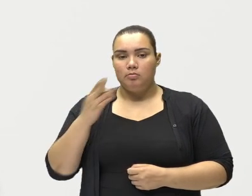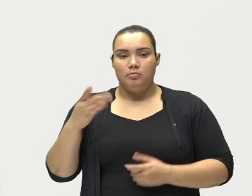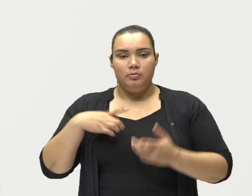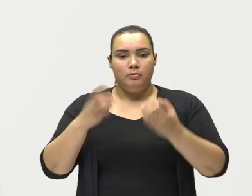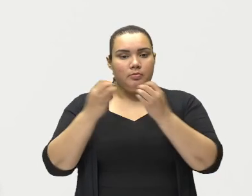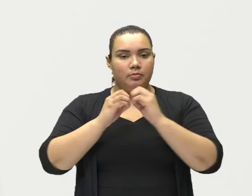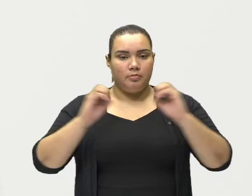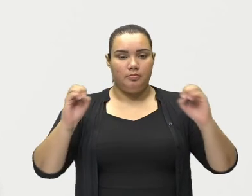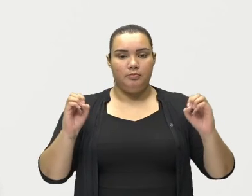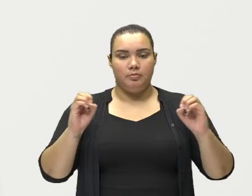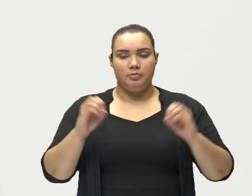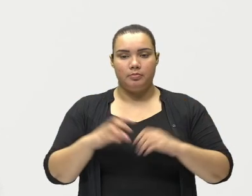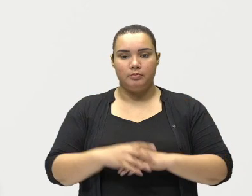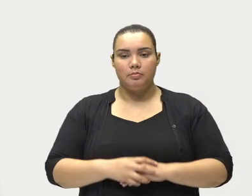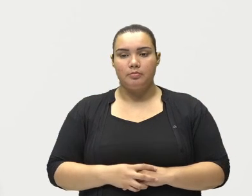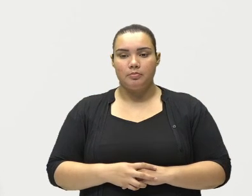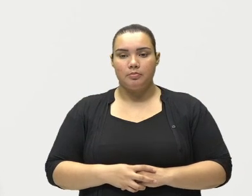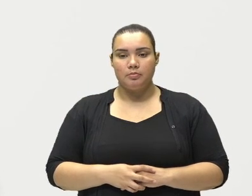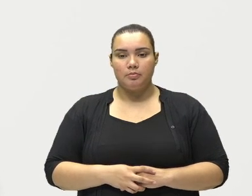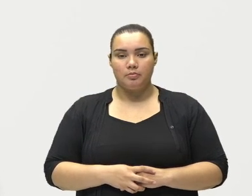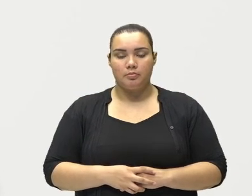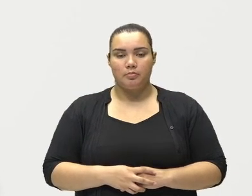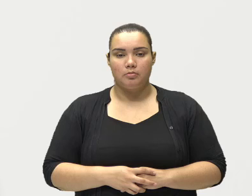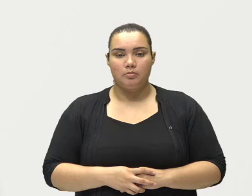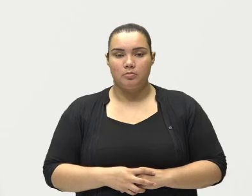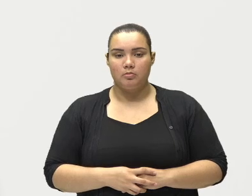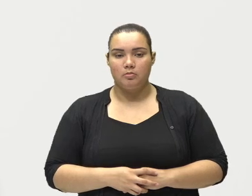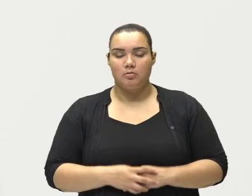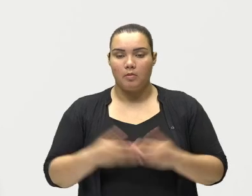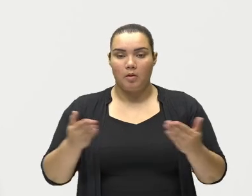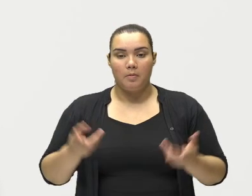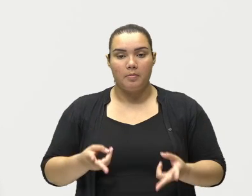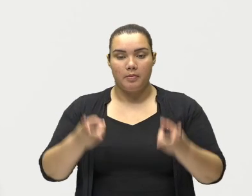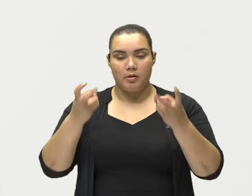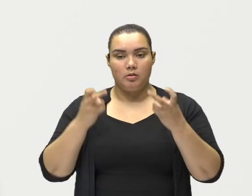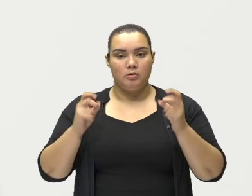é. Né? Então, notem aí que nós temos aí